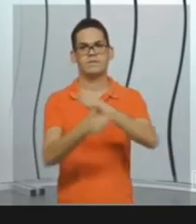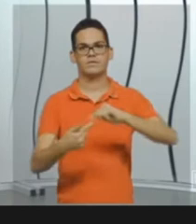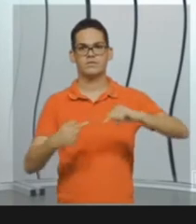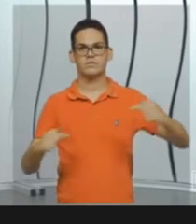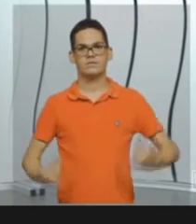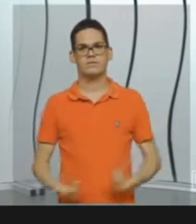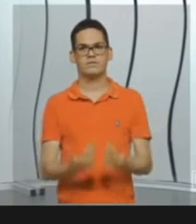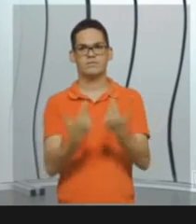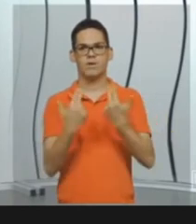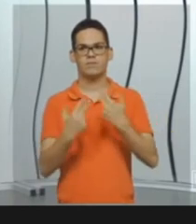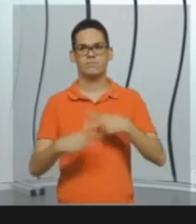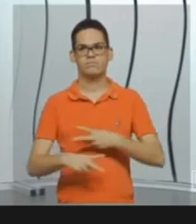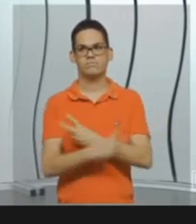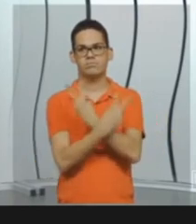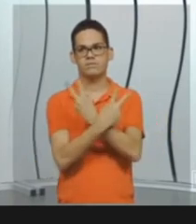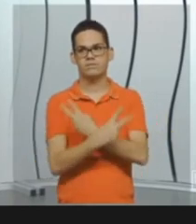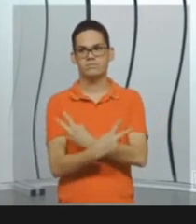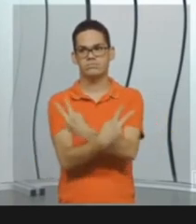mesmas características.